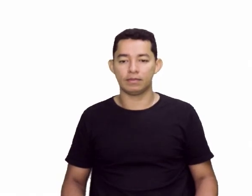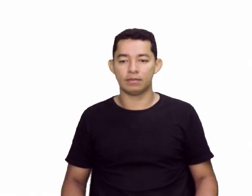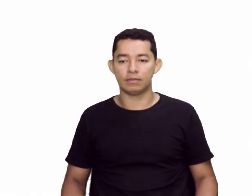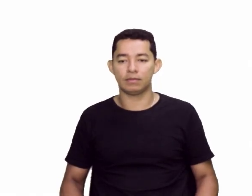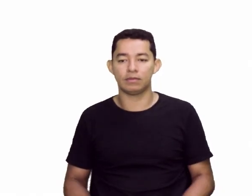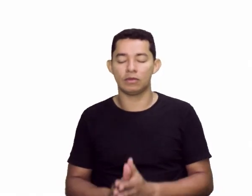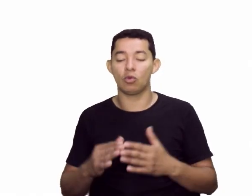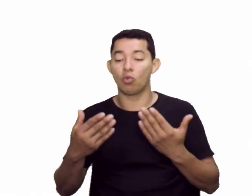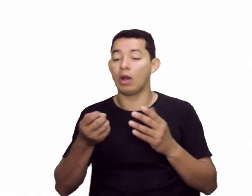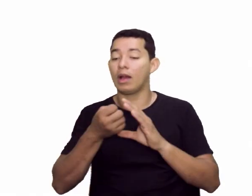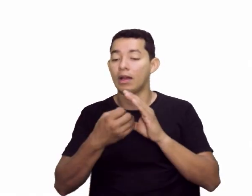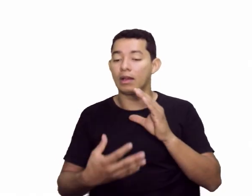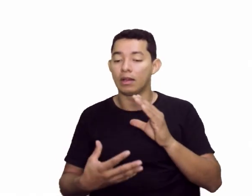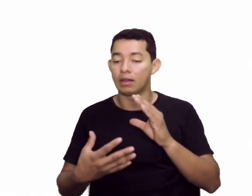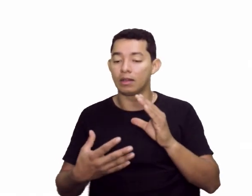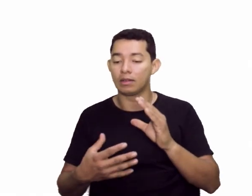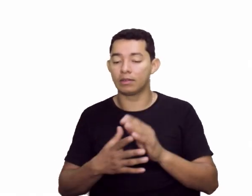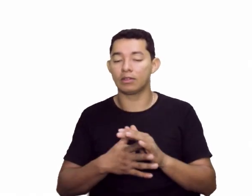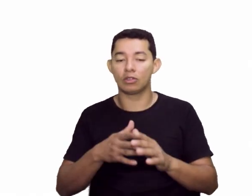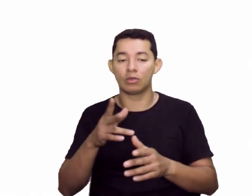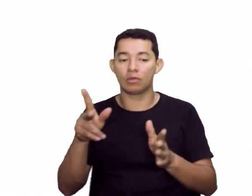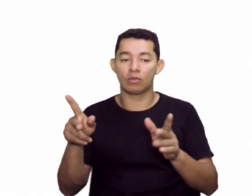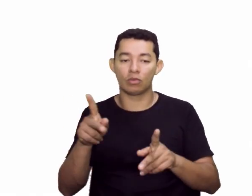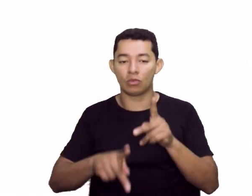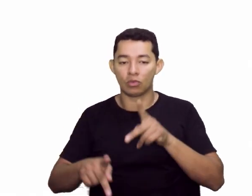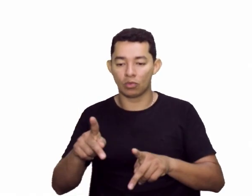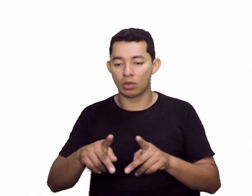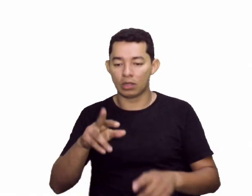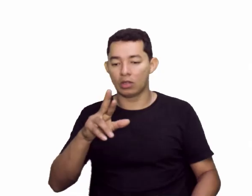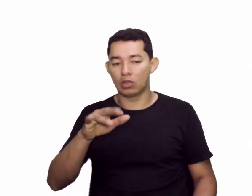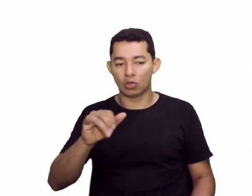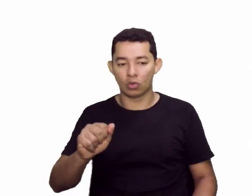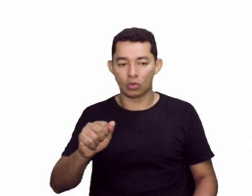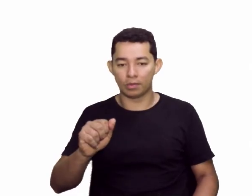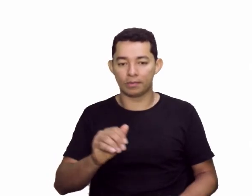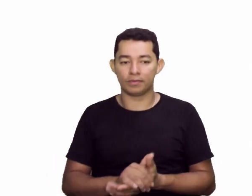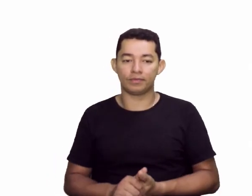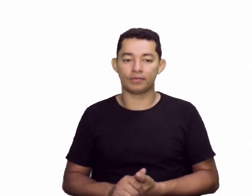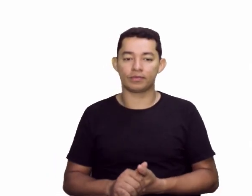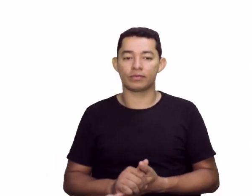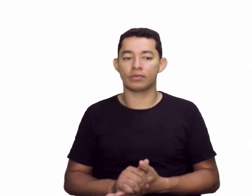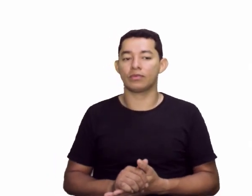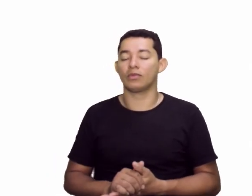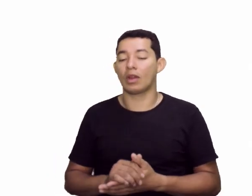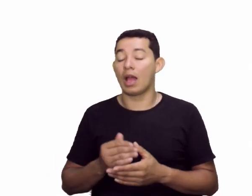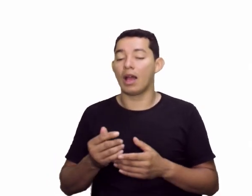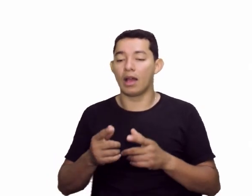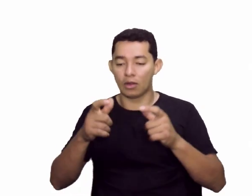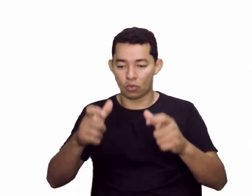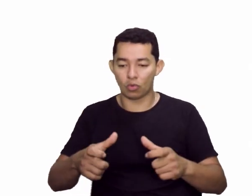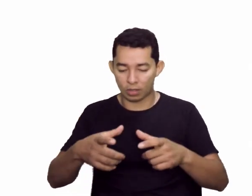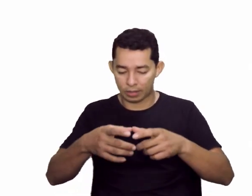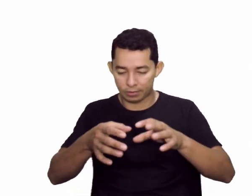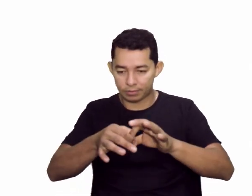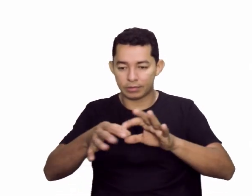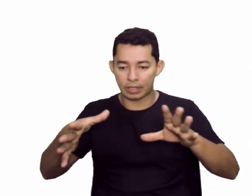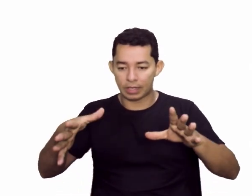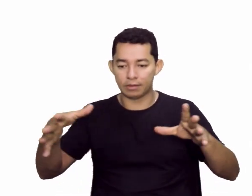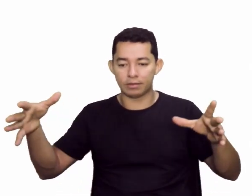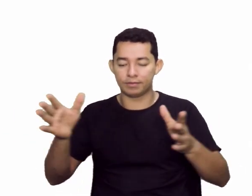Quais as características do teatro popular de rua? Se realiza em espaço aberto. A